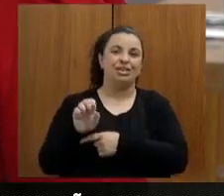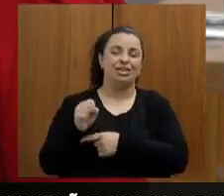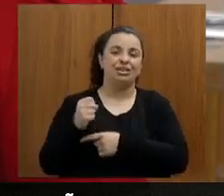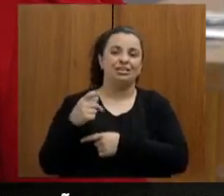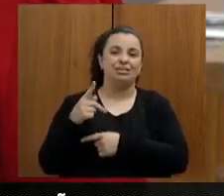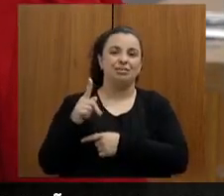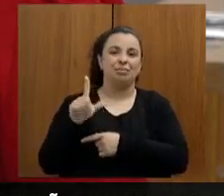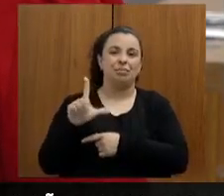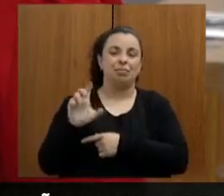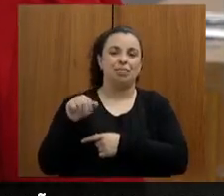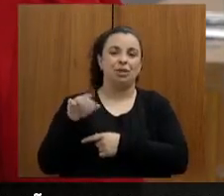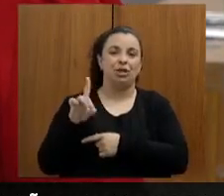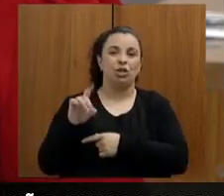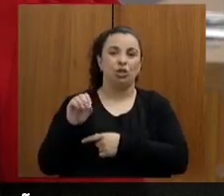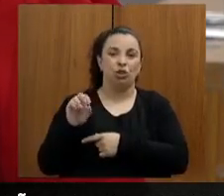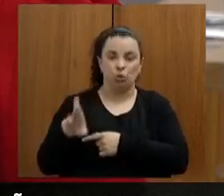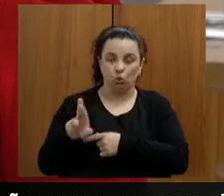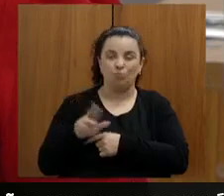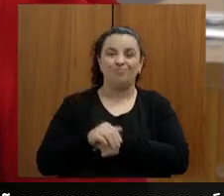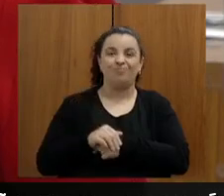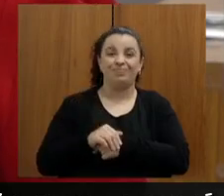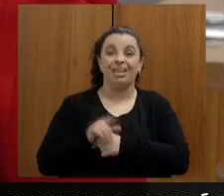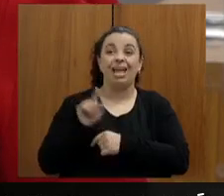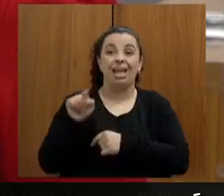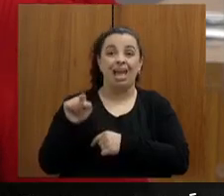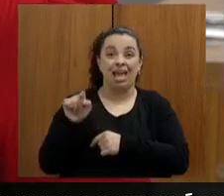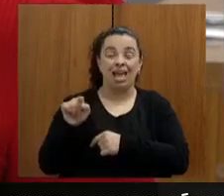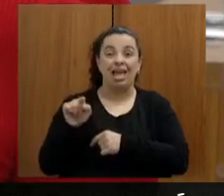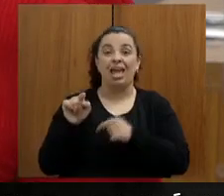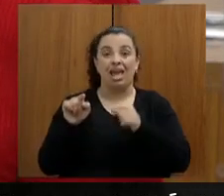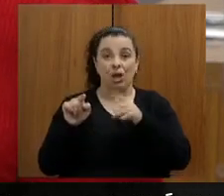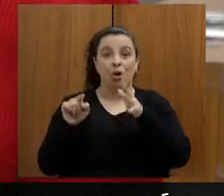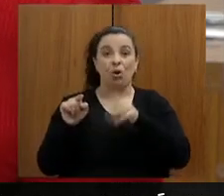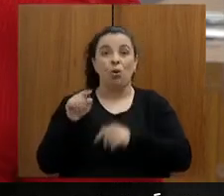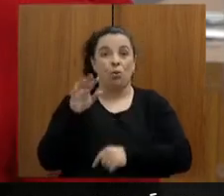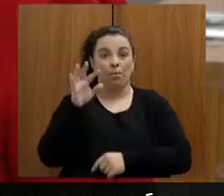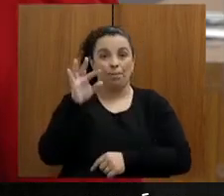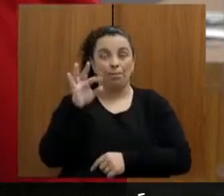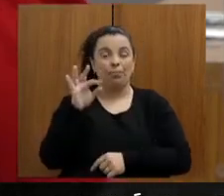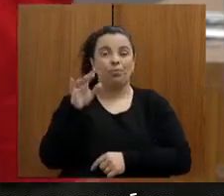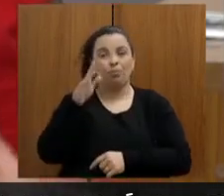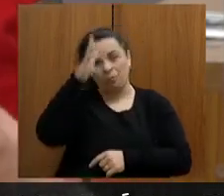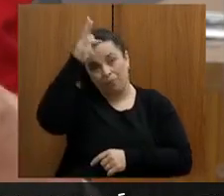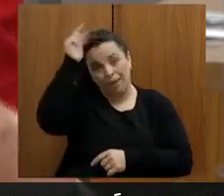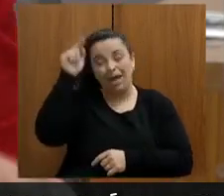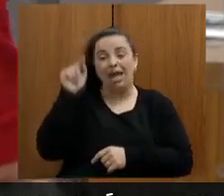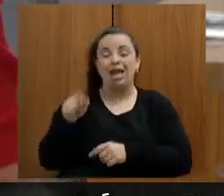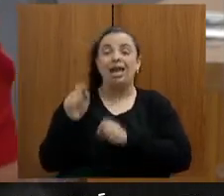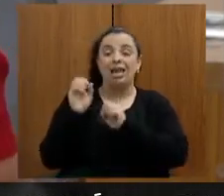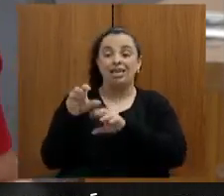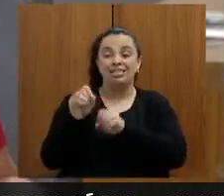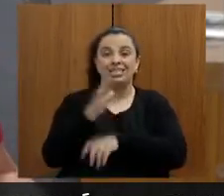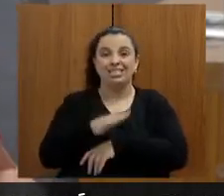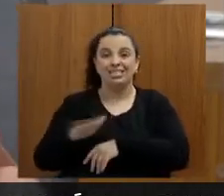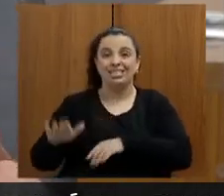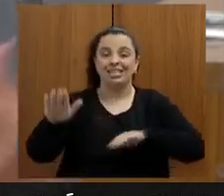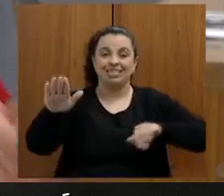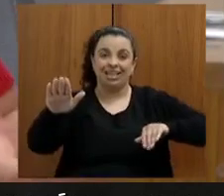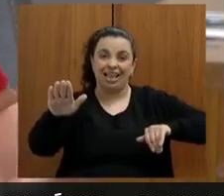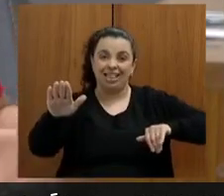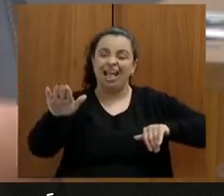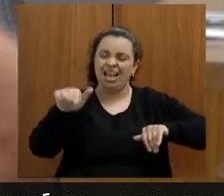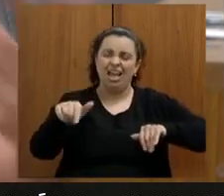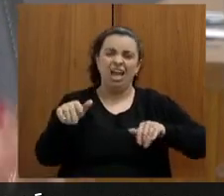treinam com natação as crianças em situação de vulnerabilidade tiram essas